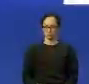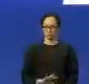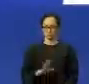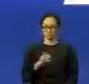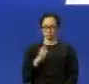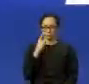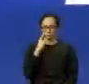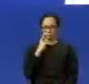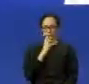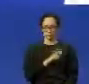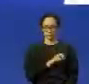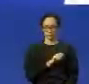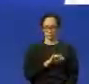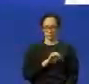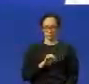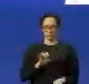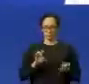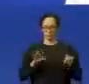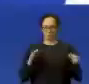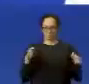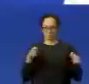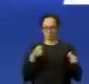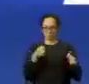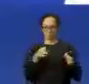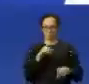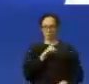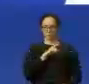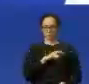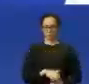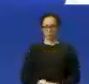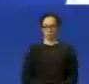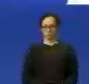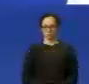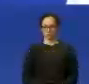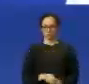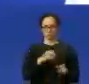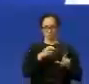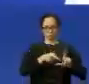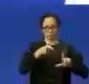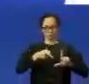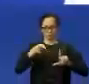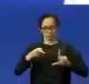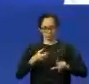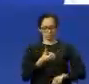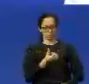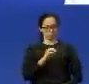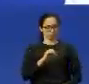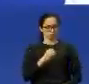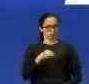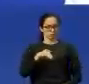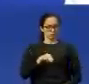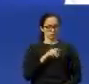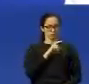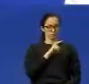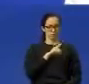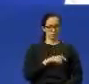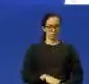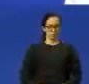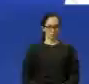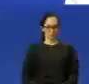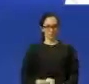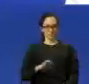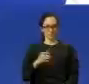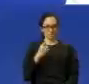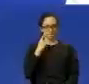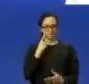considere então o raio de cada cano, né? Olhando a carreta, ela apresenta 3 canos empilhados aí, né? E o raio de cada cano de 60 centímetros, ok? Que eles estejam